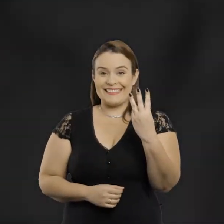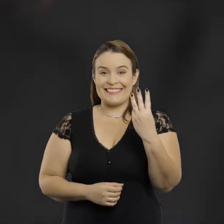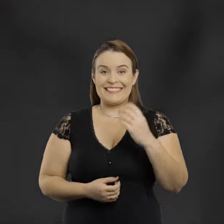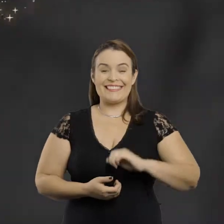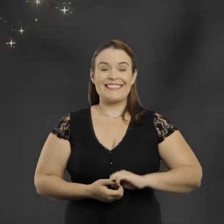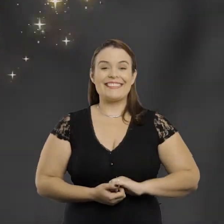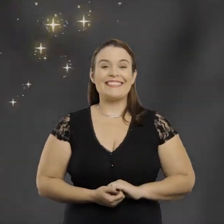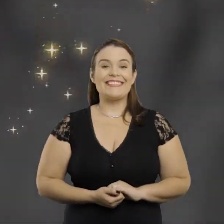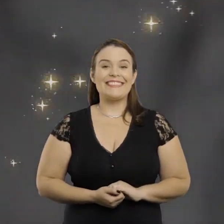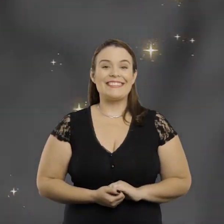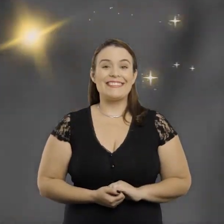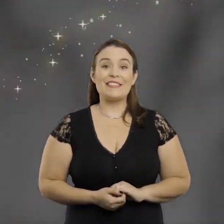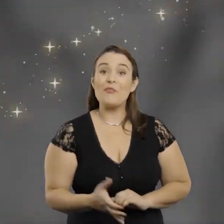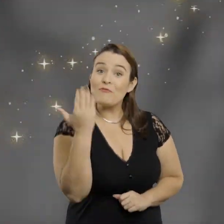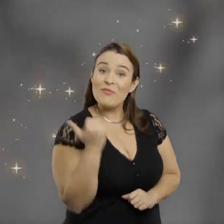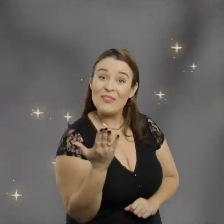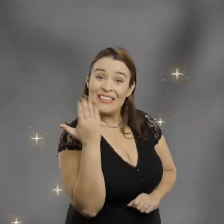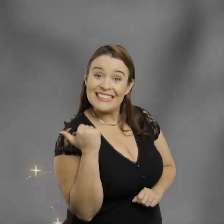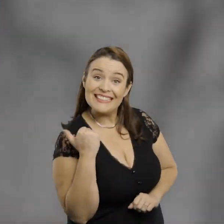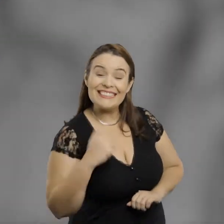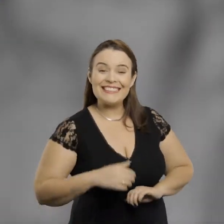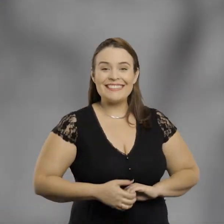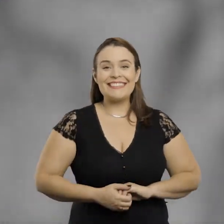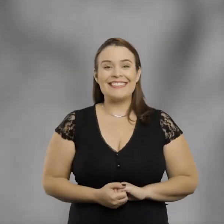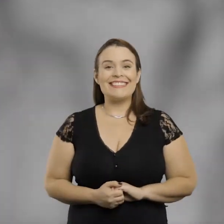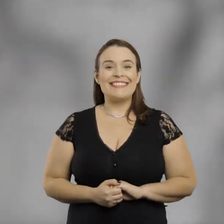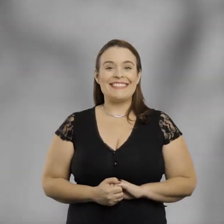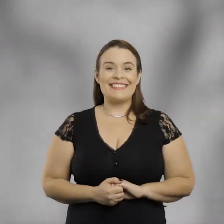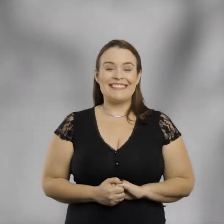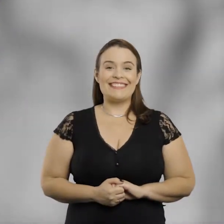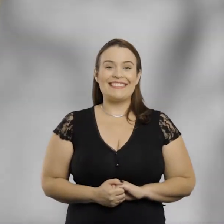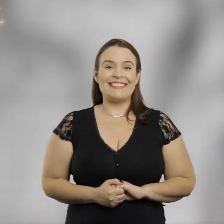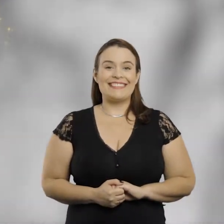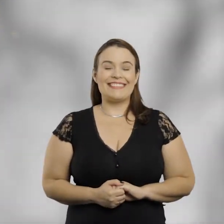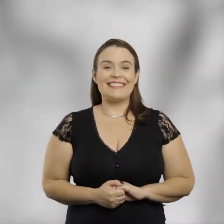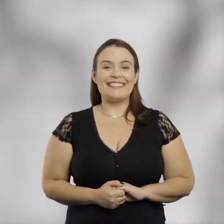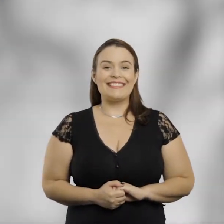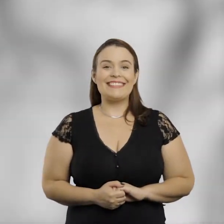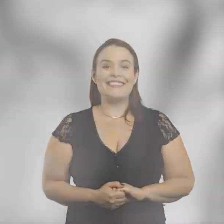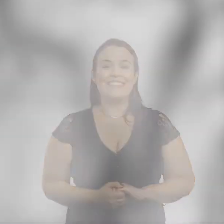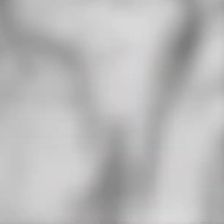Capítulo 3. Vamos, vamos!